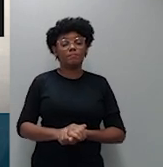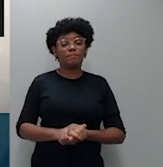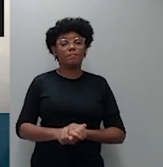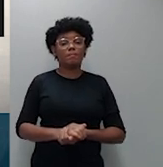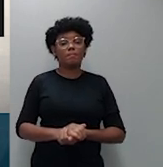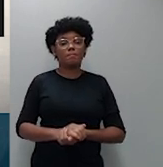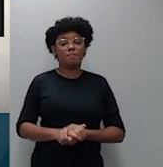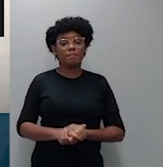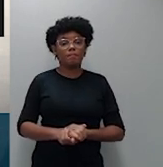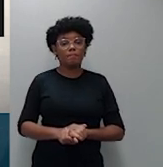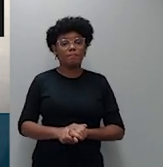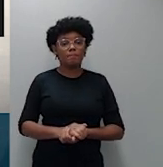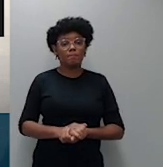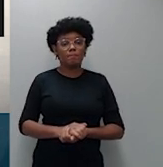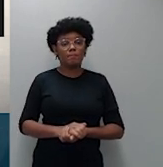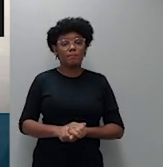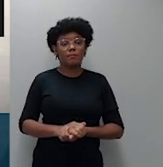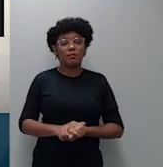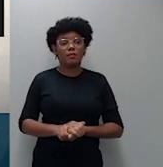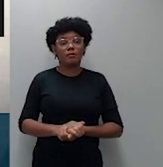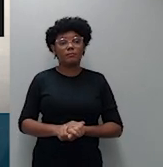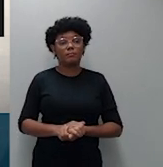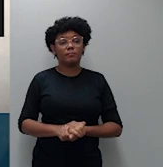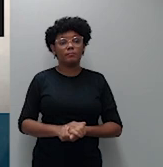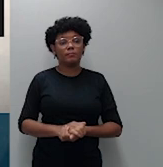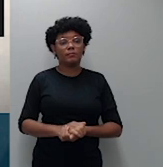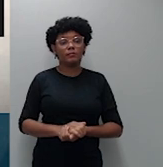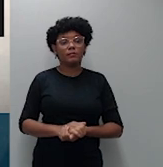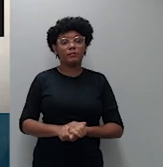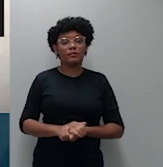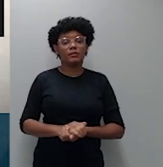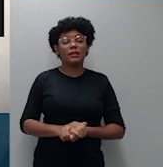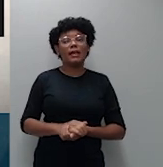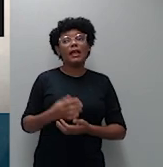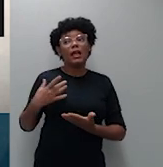o artista Nacional alterada